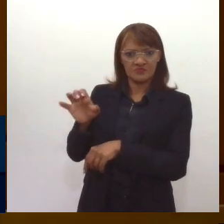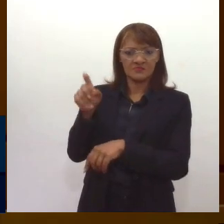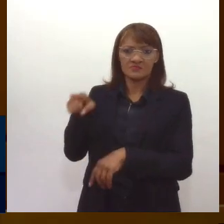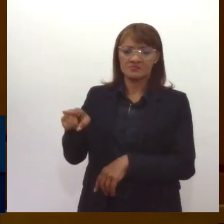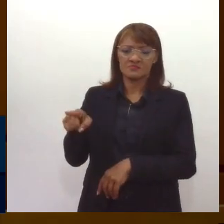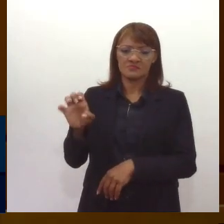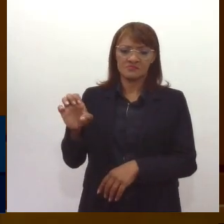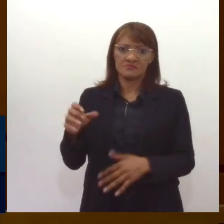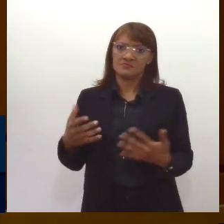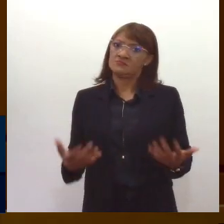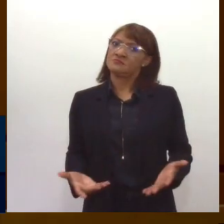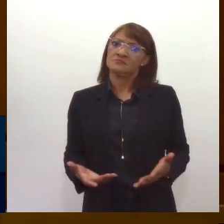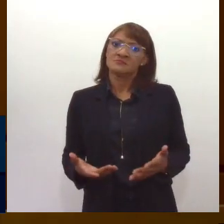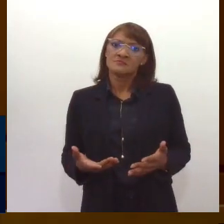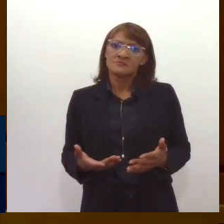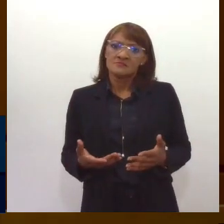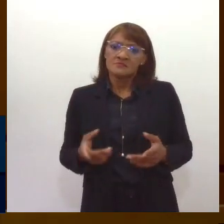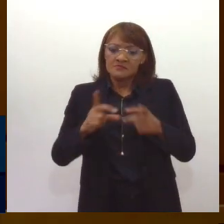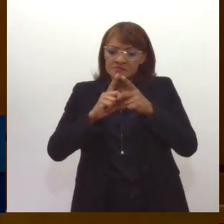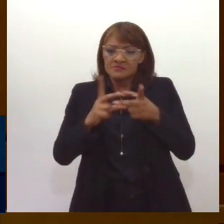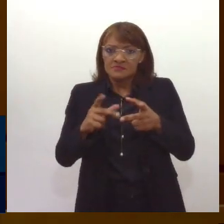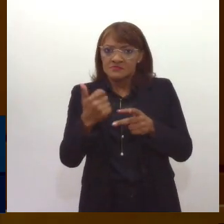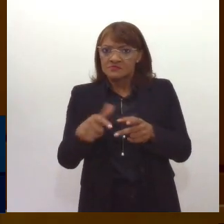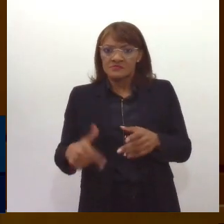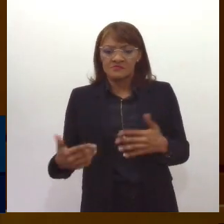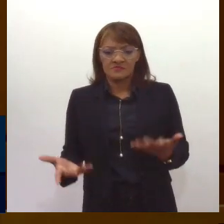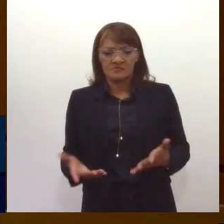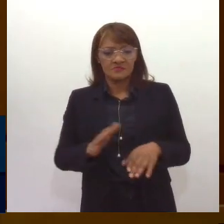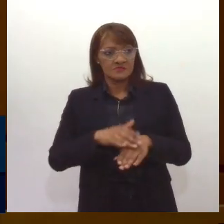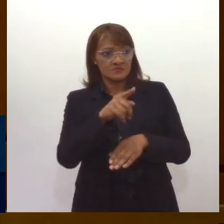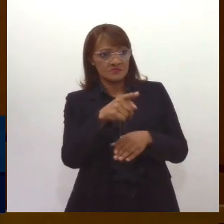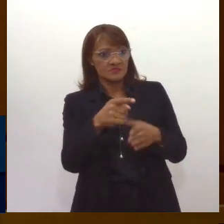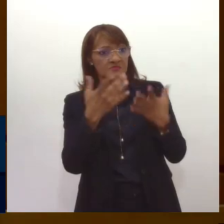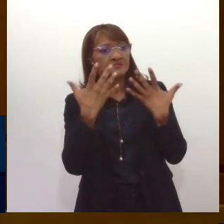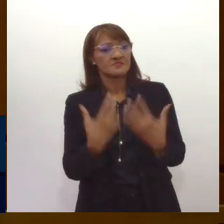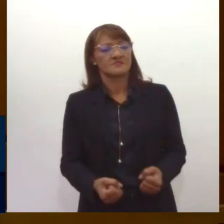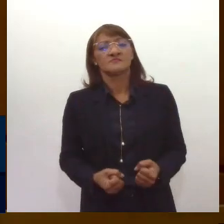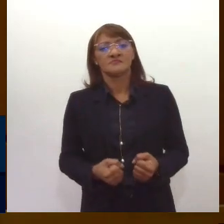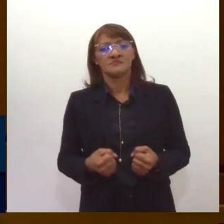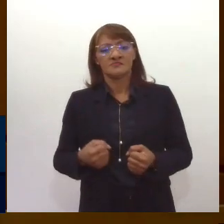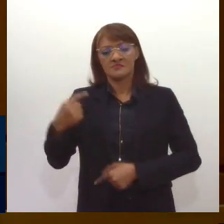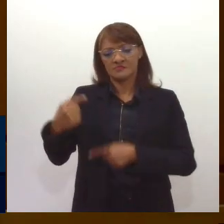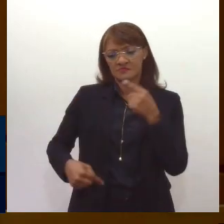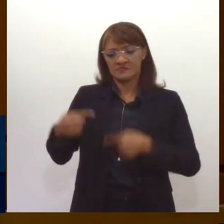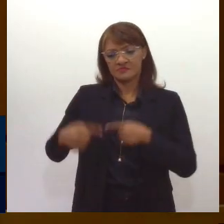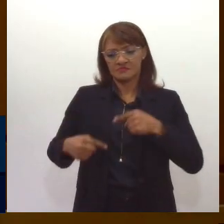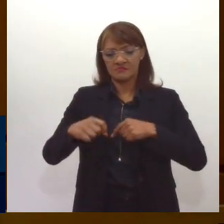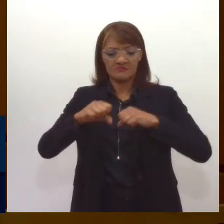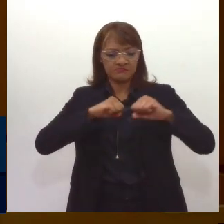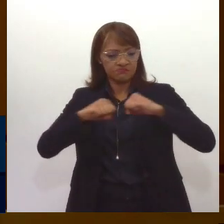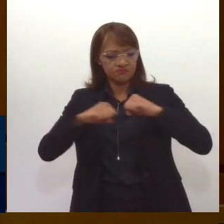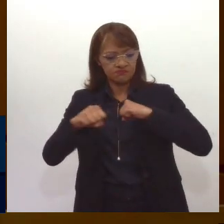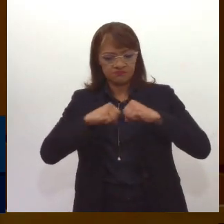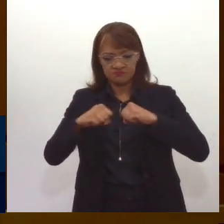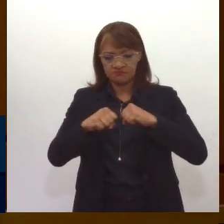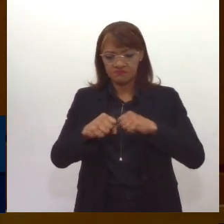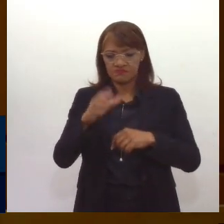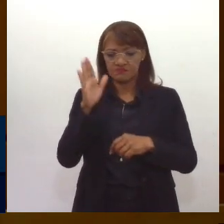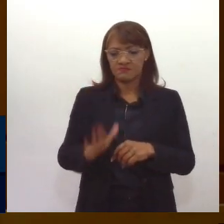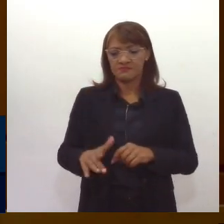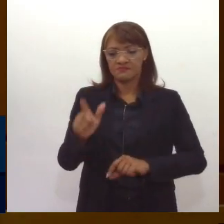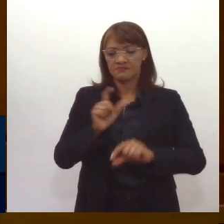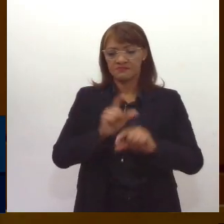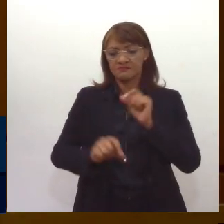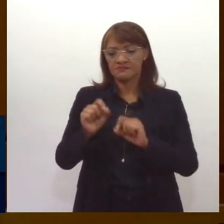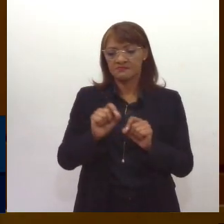democracia, é não aceitar o debate, é não ficar para escutar, né, palavras, é não ter argumento, e que só